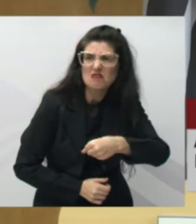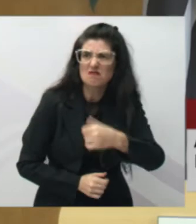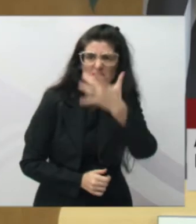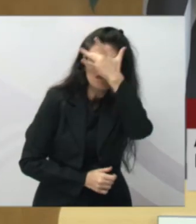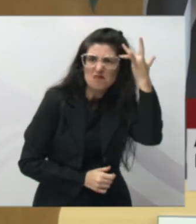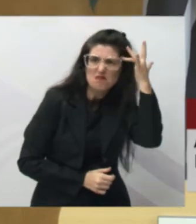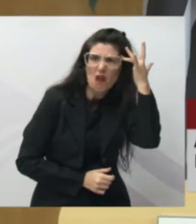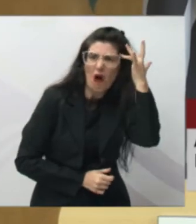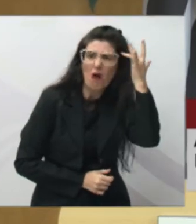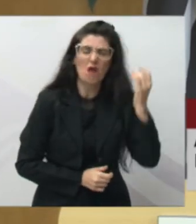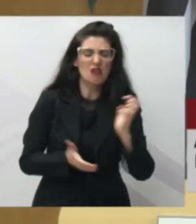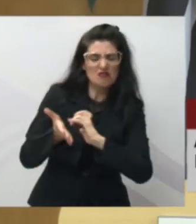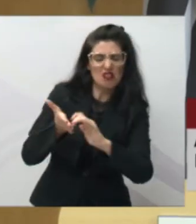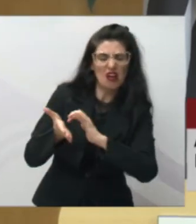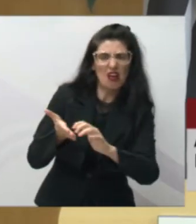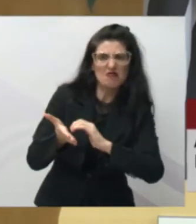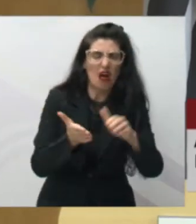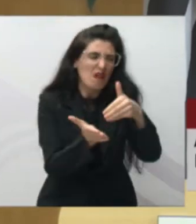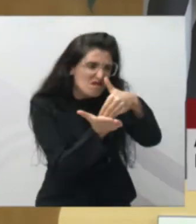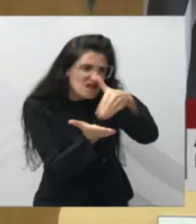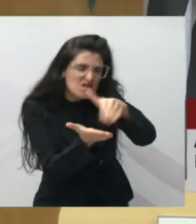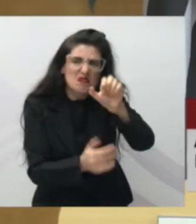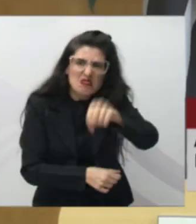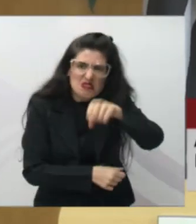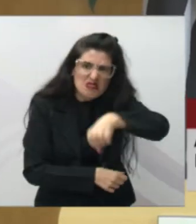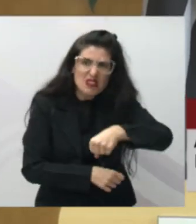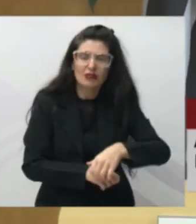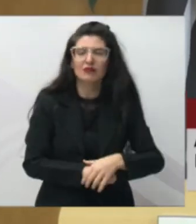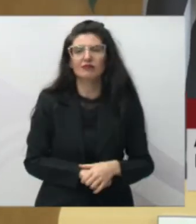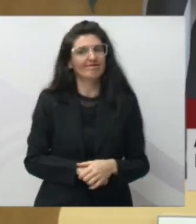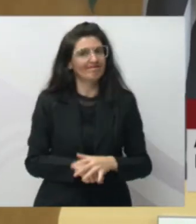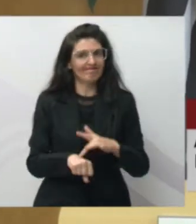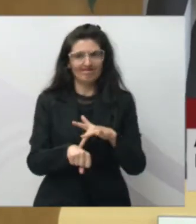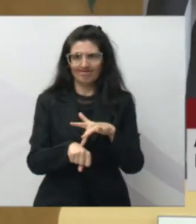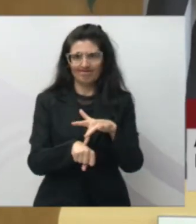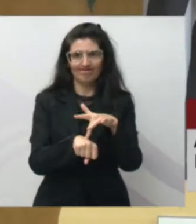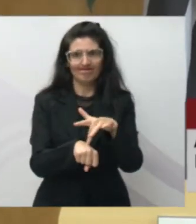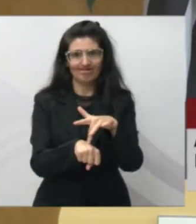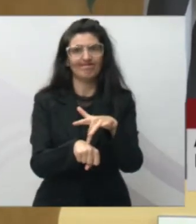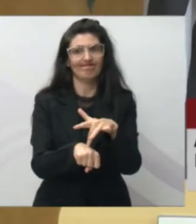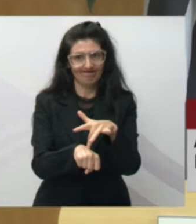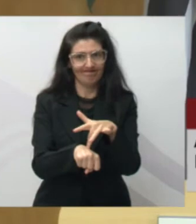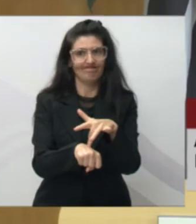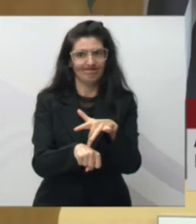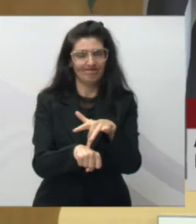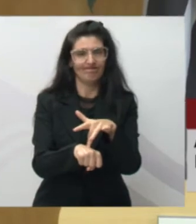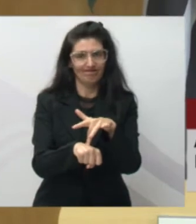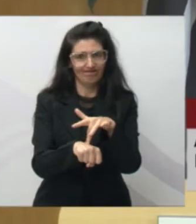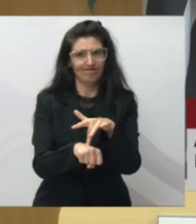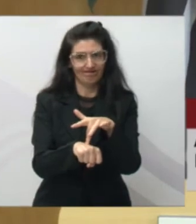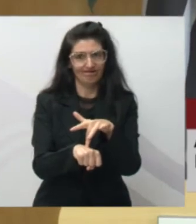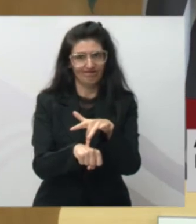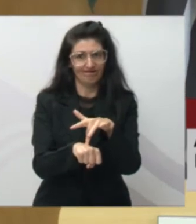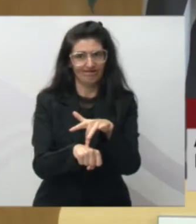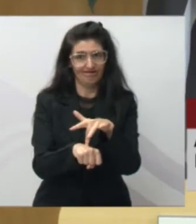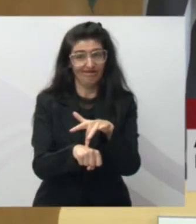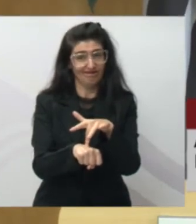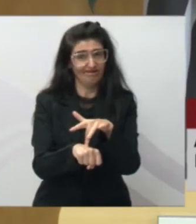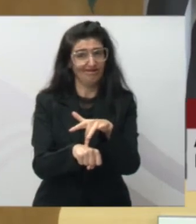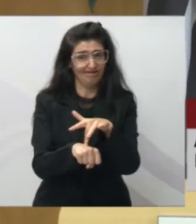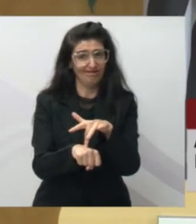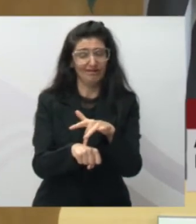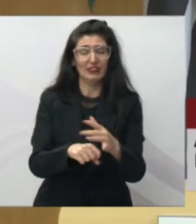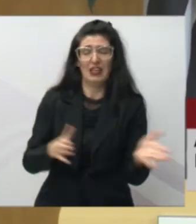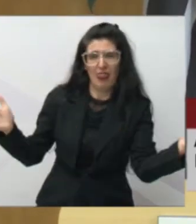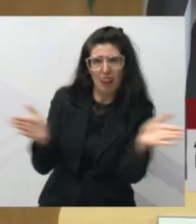o trabalhador. Isso é ruim, gente, é ruim porque não leva a nada. Eu acho que muitas vezes isso é até demagogia para as pessoas